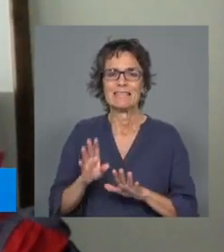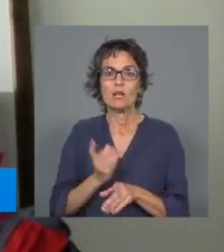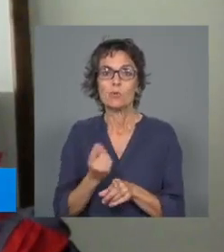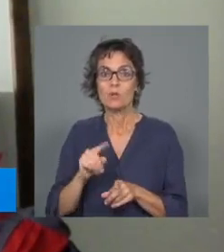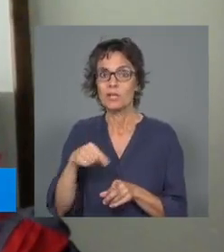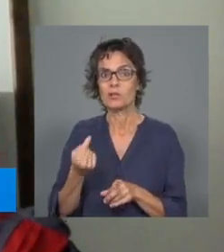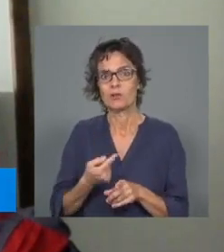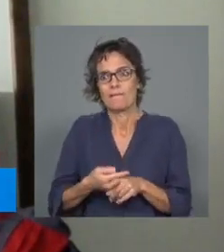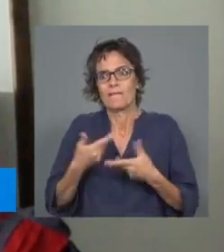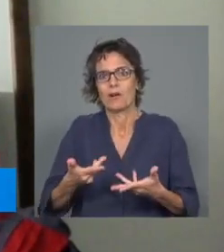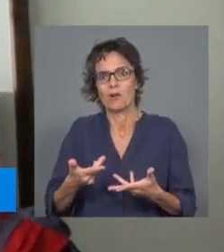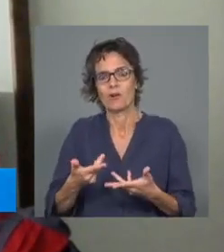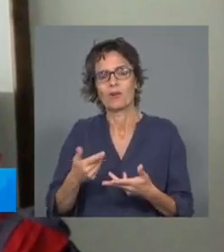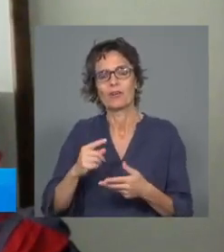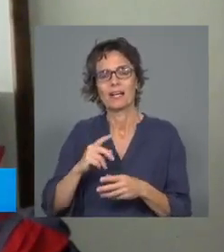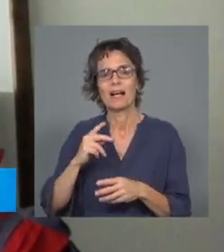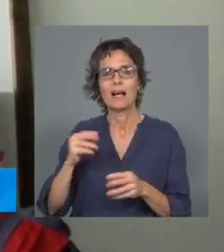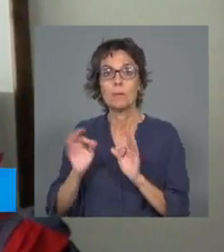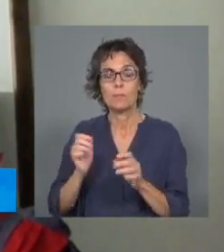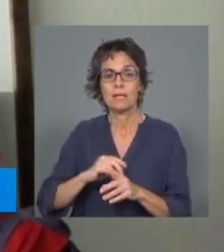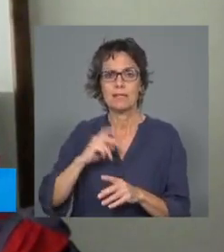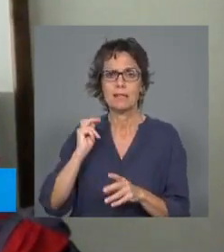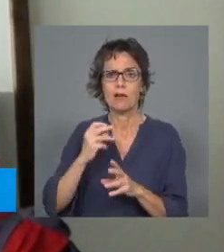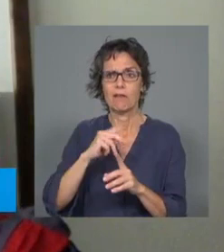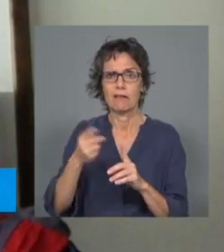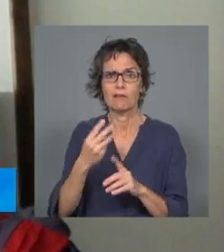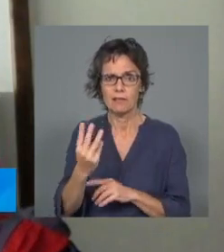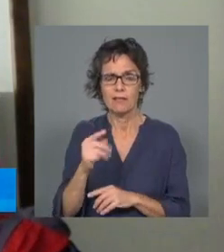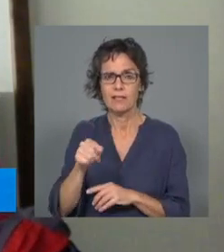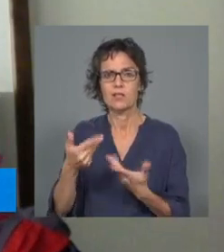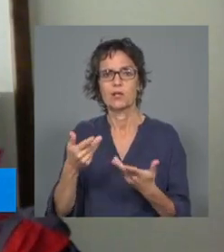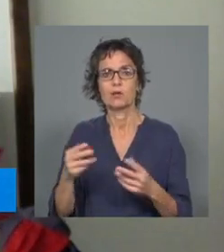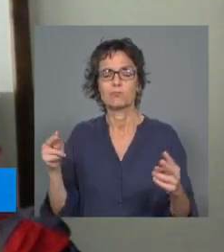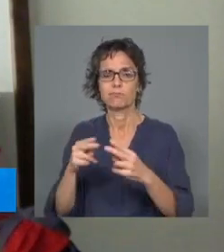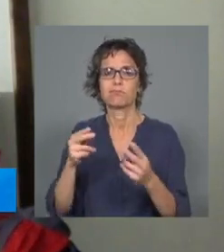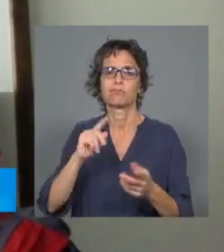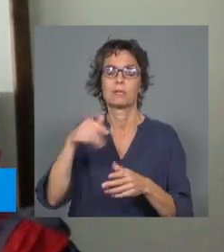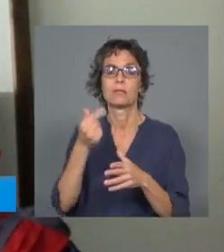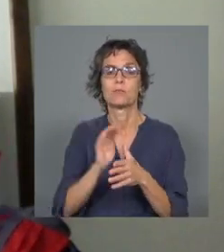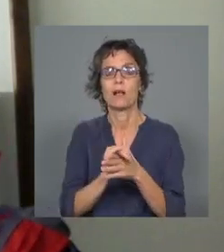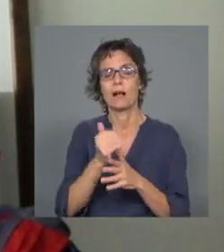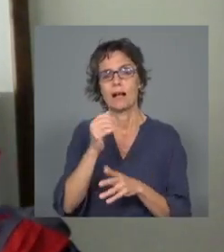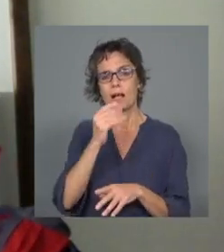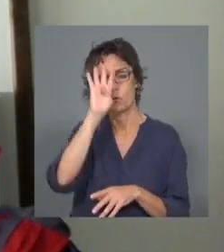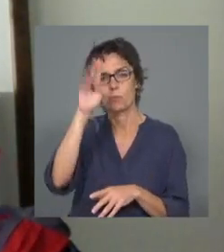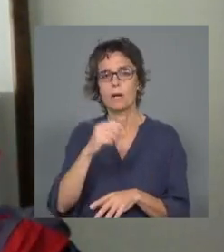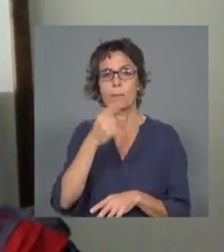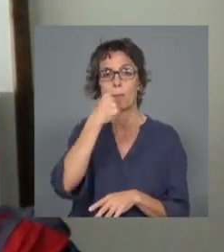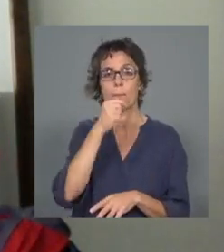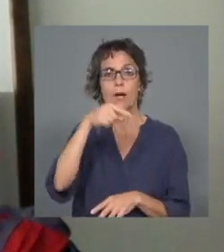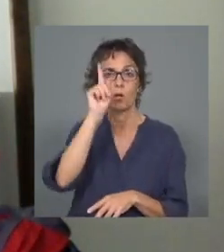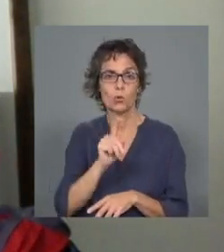vamos finalmente encontrar-nos em Assis, depois da Carta do Papa, dia 1 de maio de 2019.